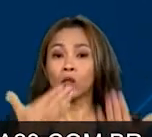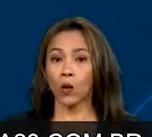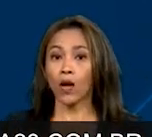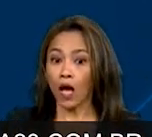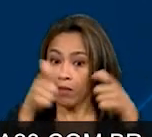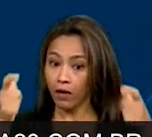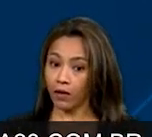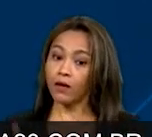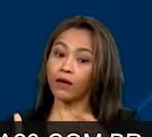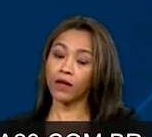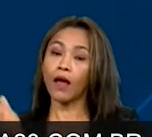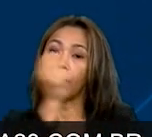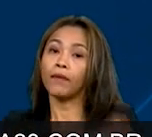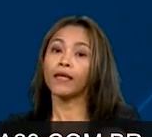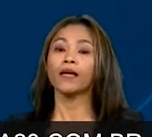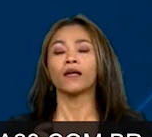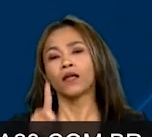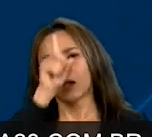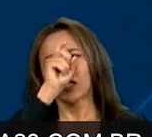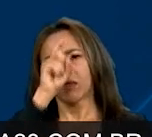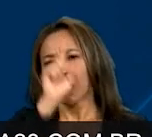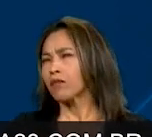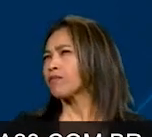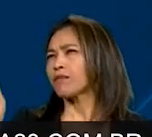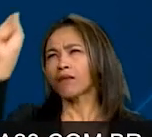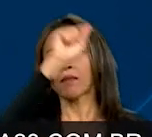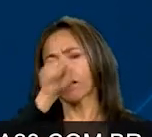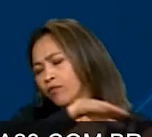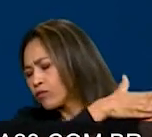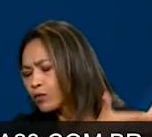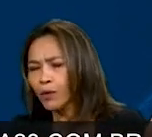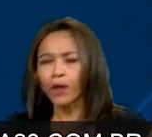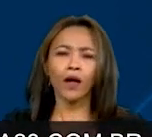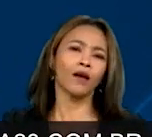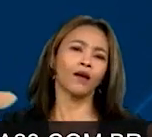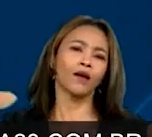postos de saúde o ano todo, mesmo fora das campanhas nacionais.